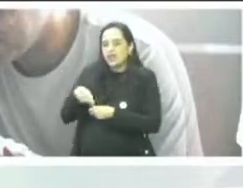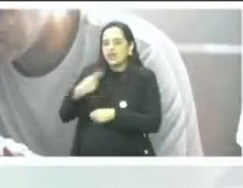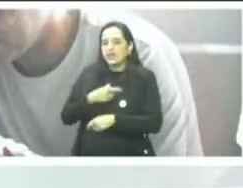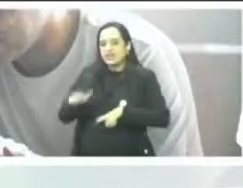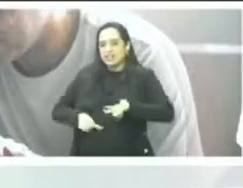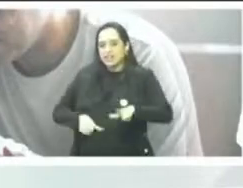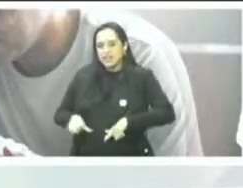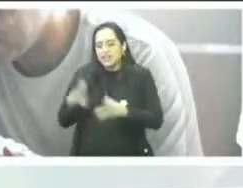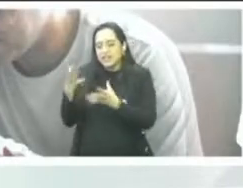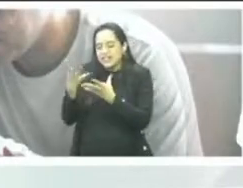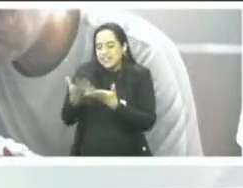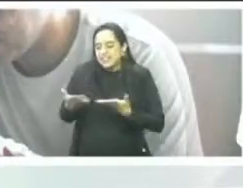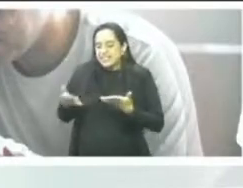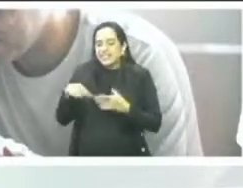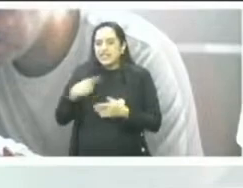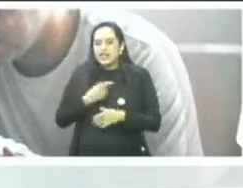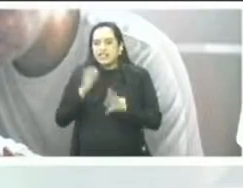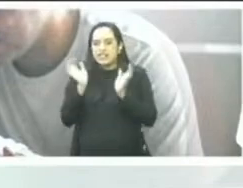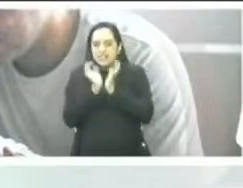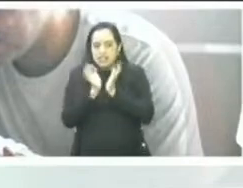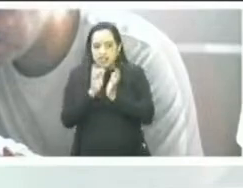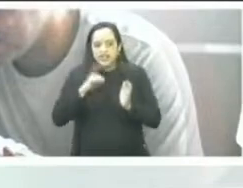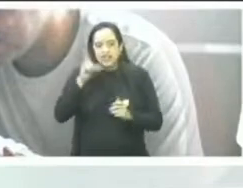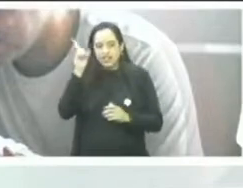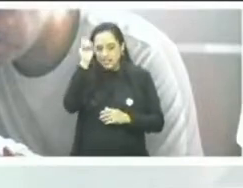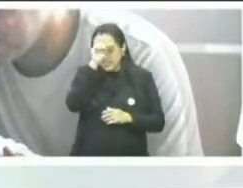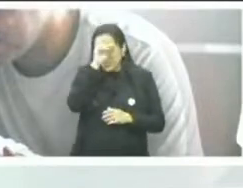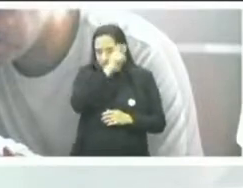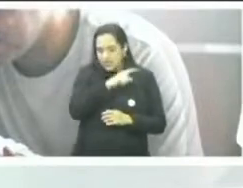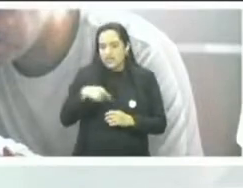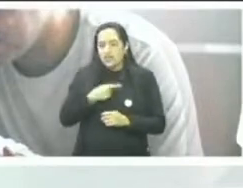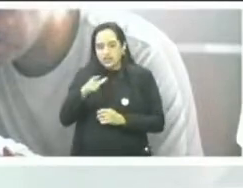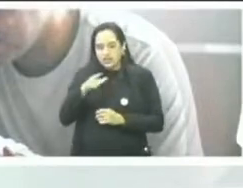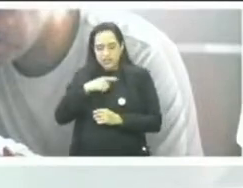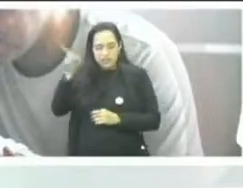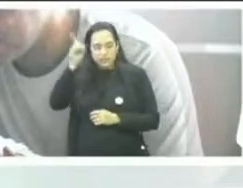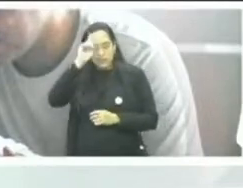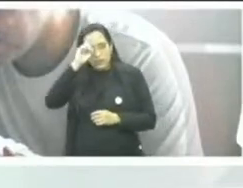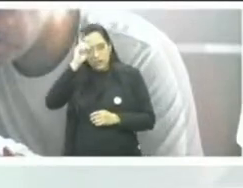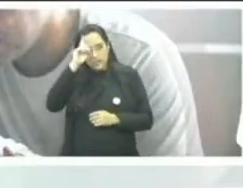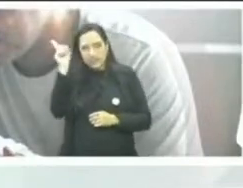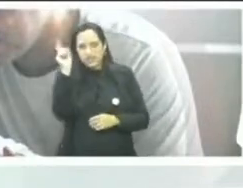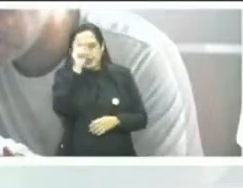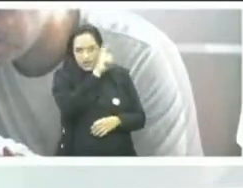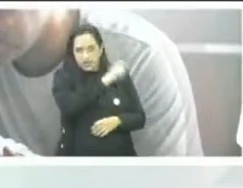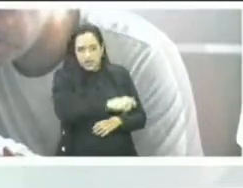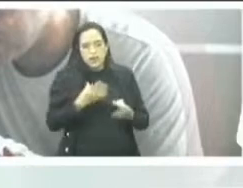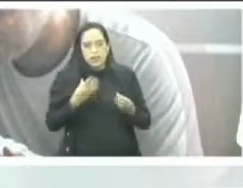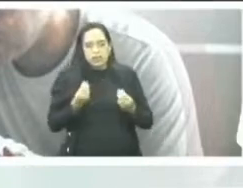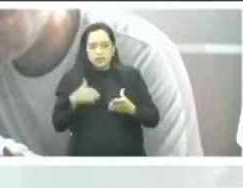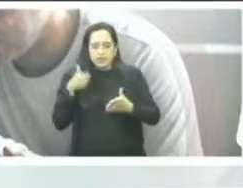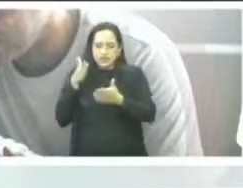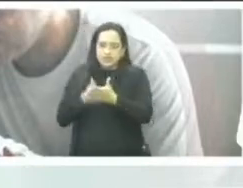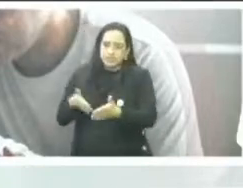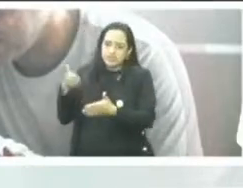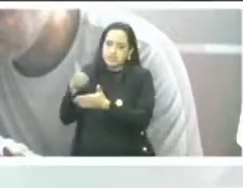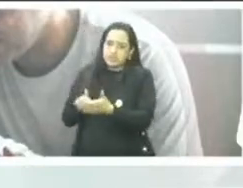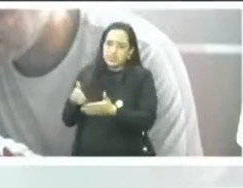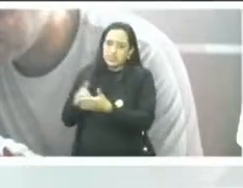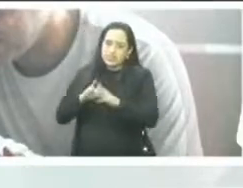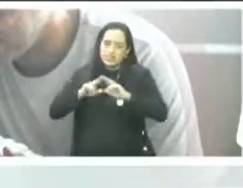equipe que tem muitos desafios, nós temos, sim, diariamente, muitas barreiras em